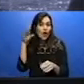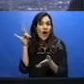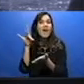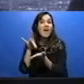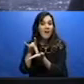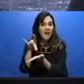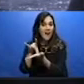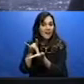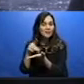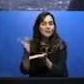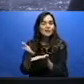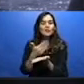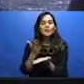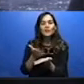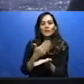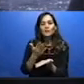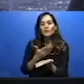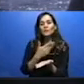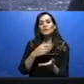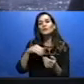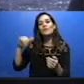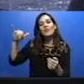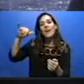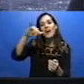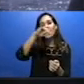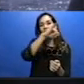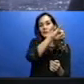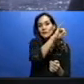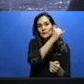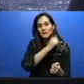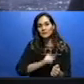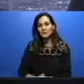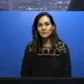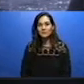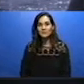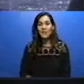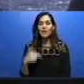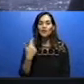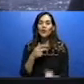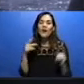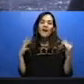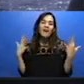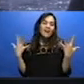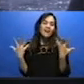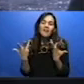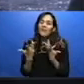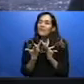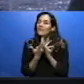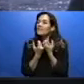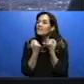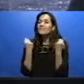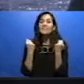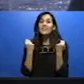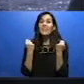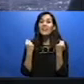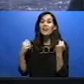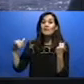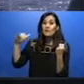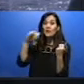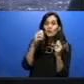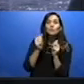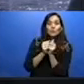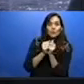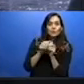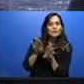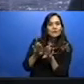de livros, de histórias de viagem, nós nos encantamos, nós viajamos junto quando